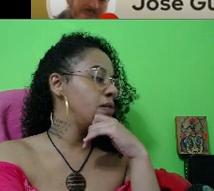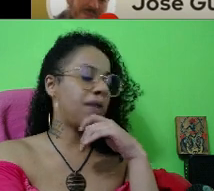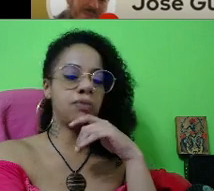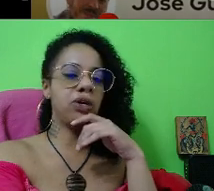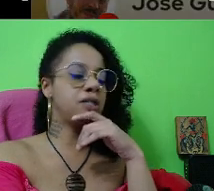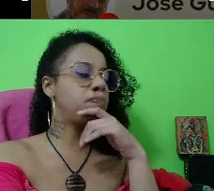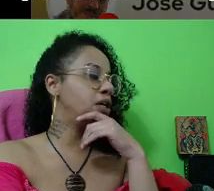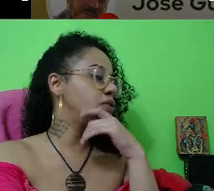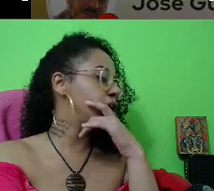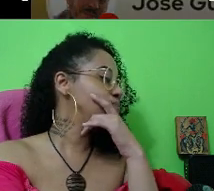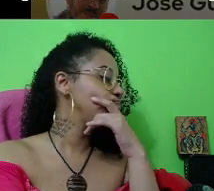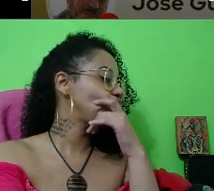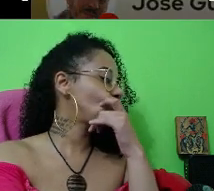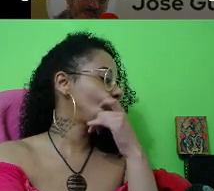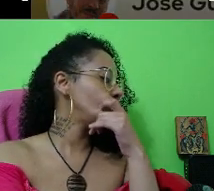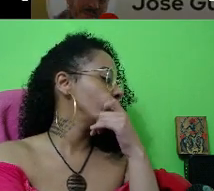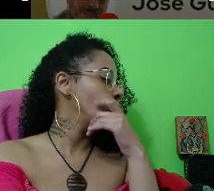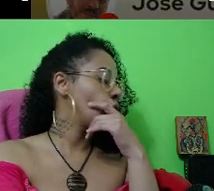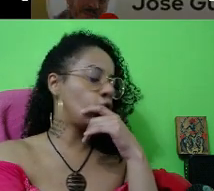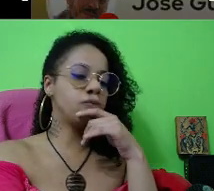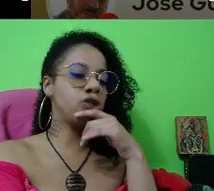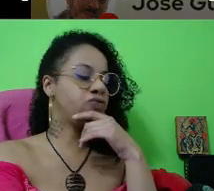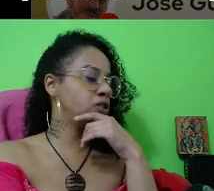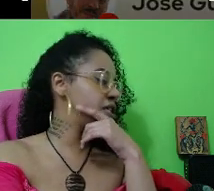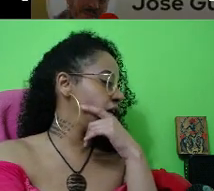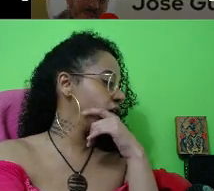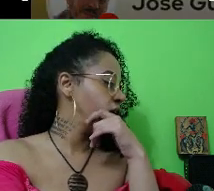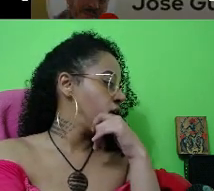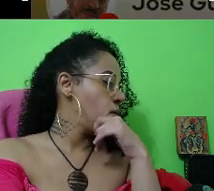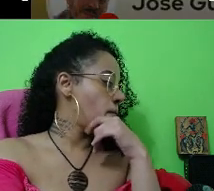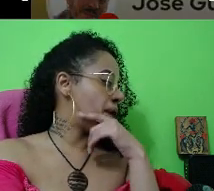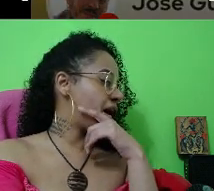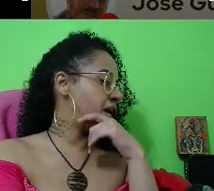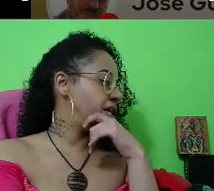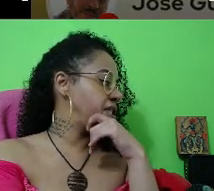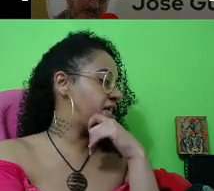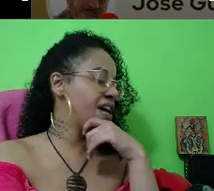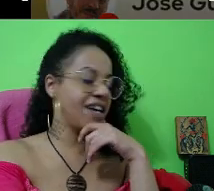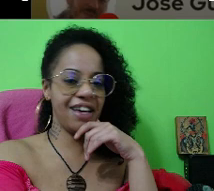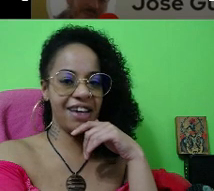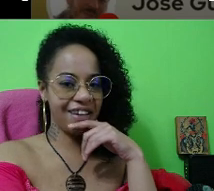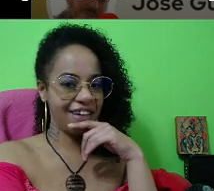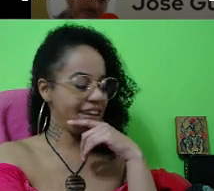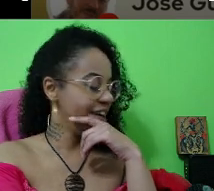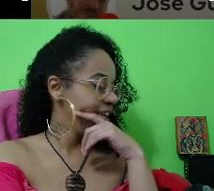zagima Máximo Respeito aí gosto muito de você mas